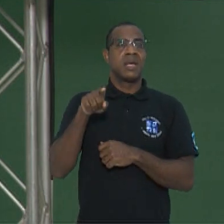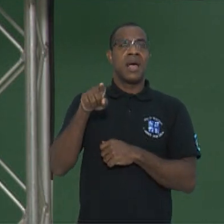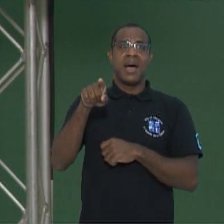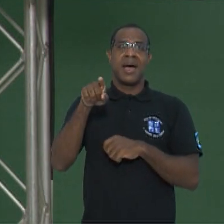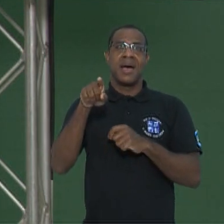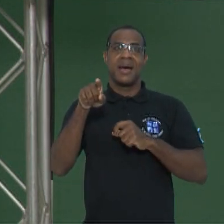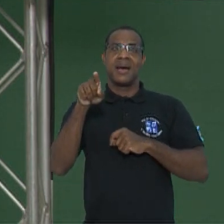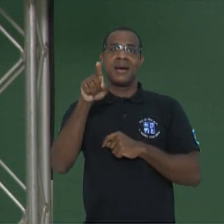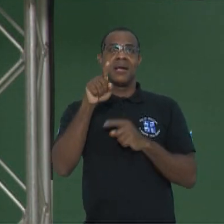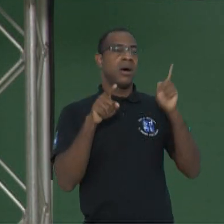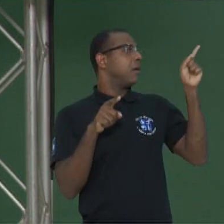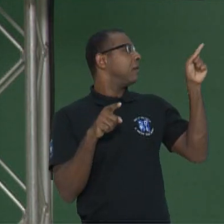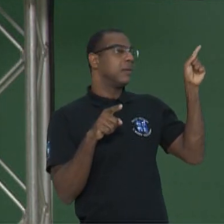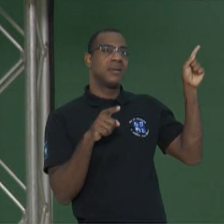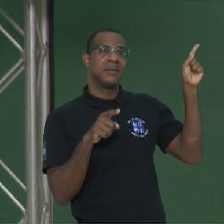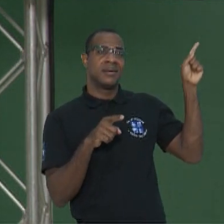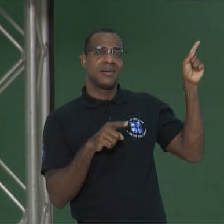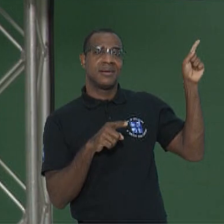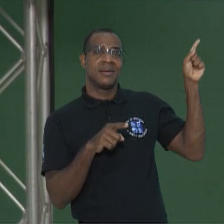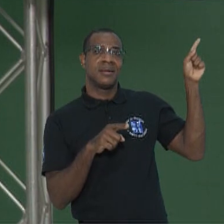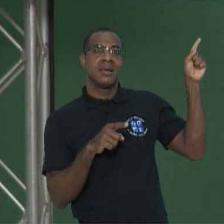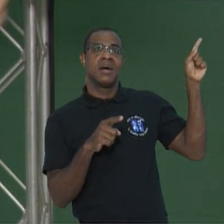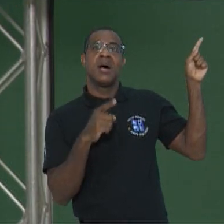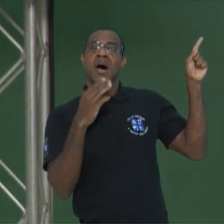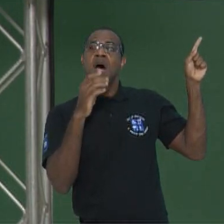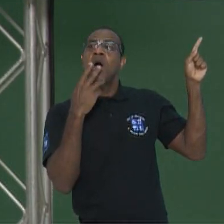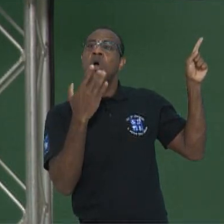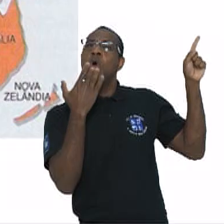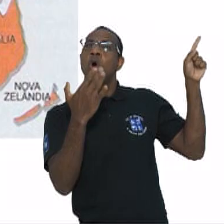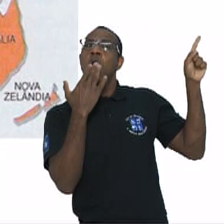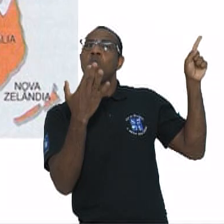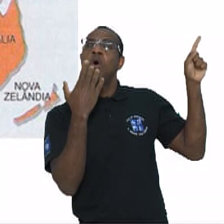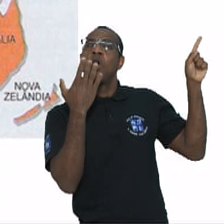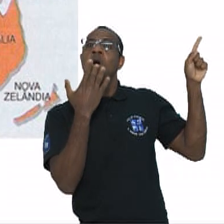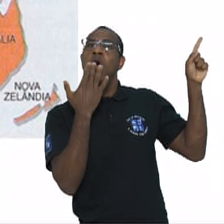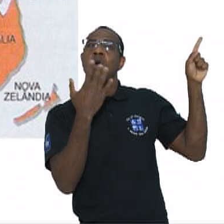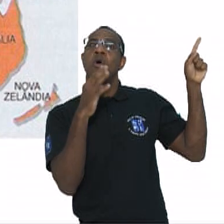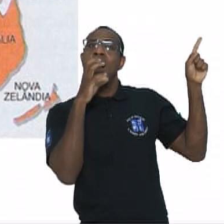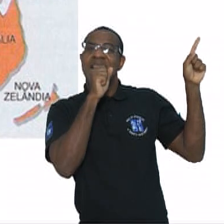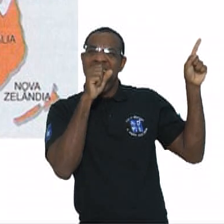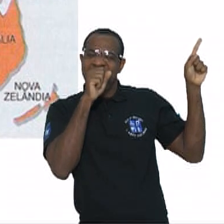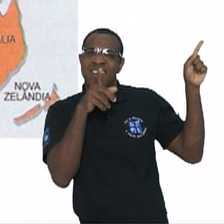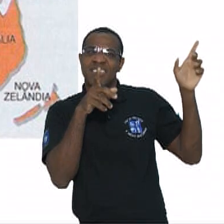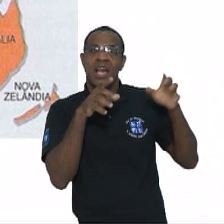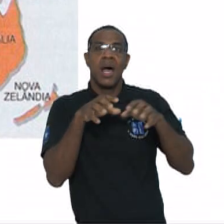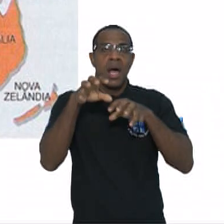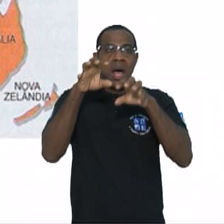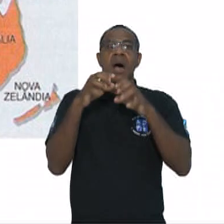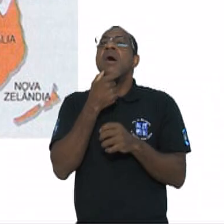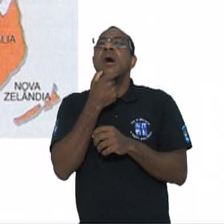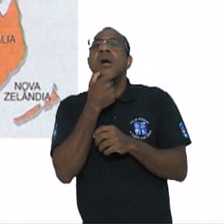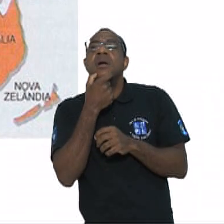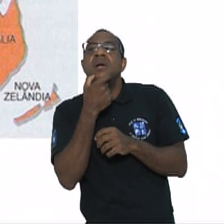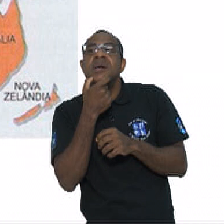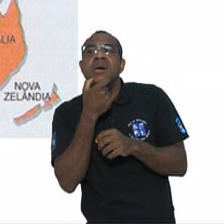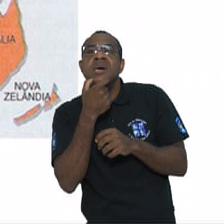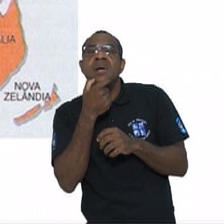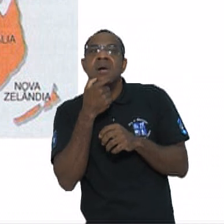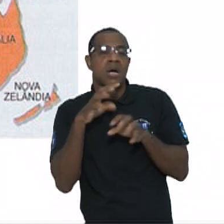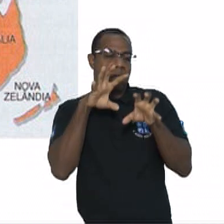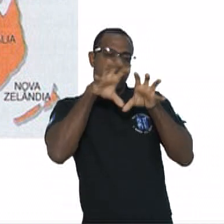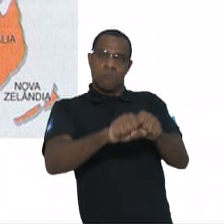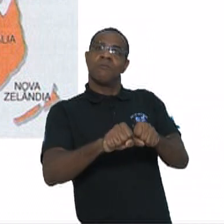aqui em tons alaranjados foram áreas de colônias inglesas, de dominação